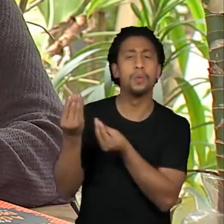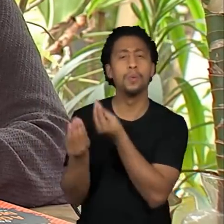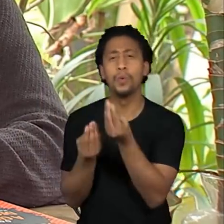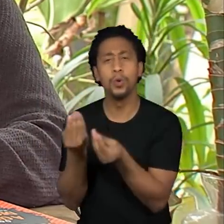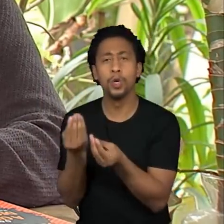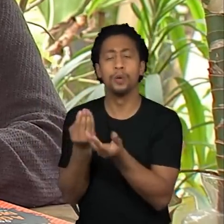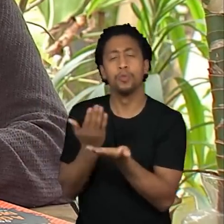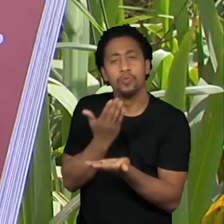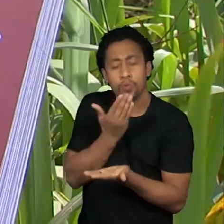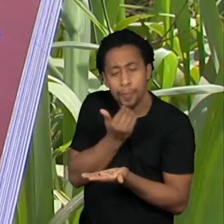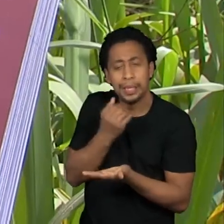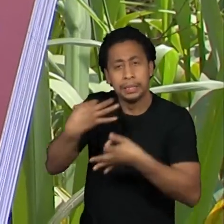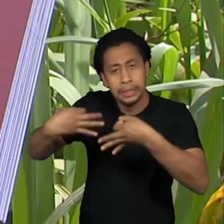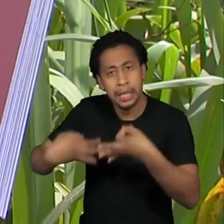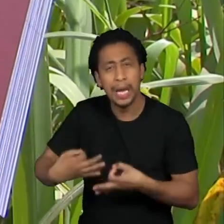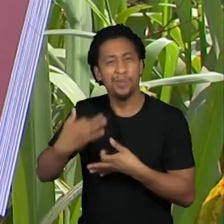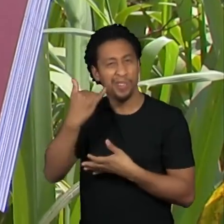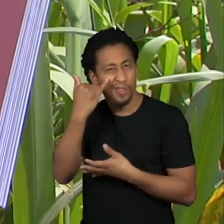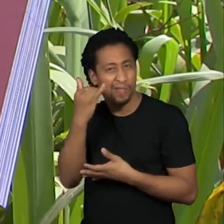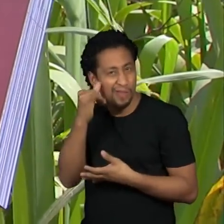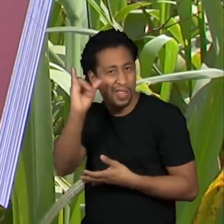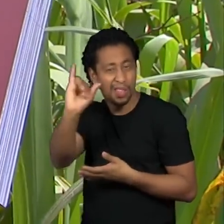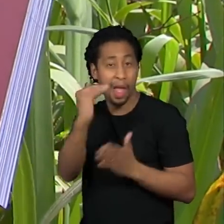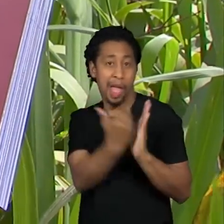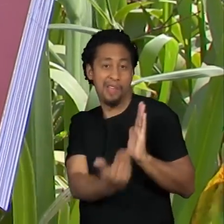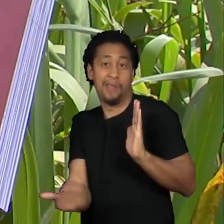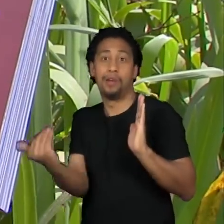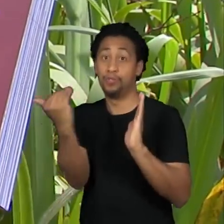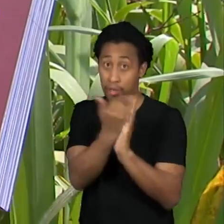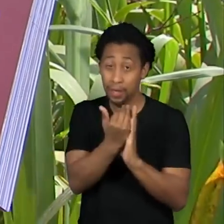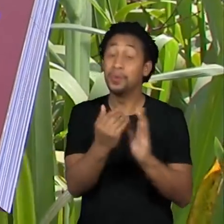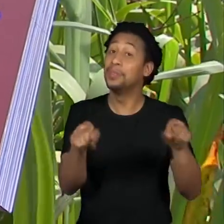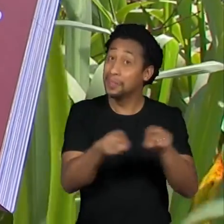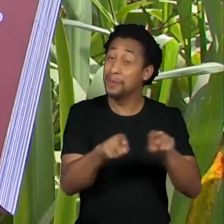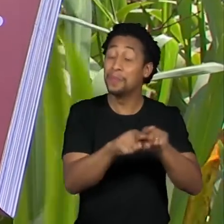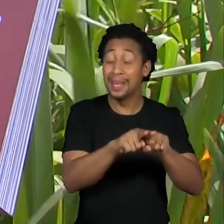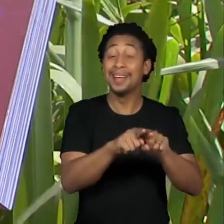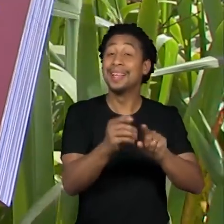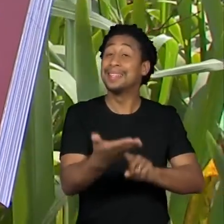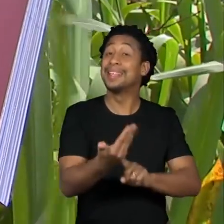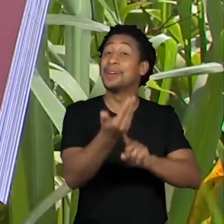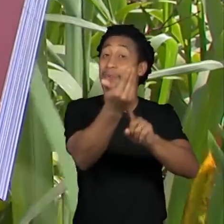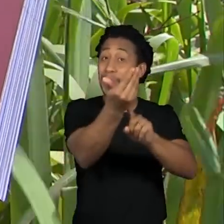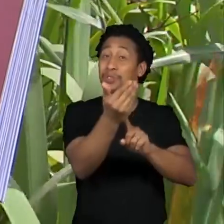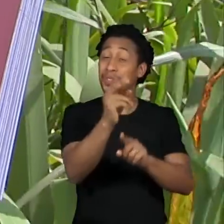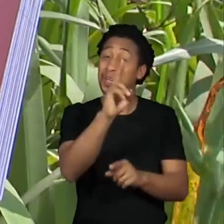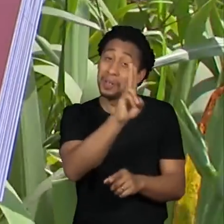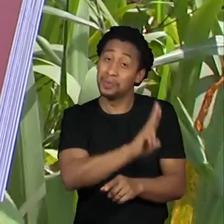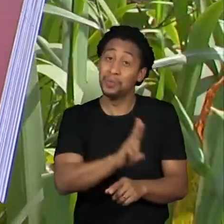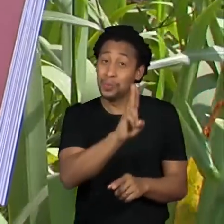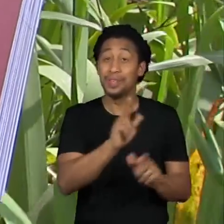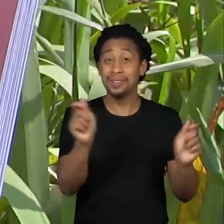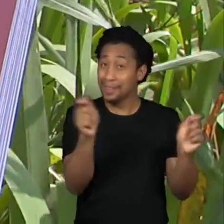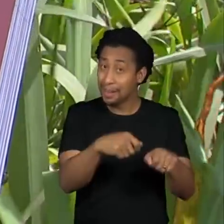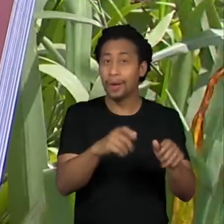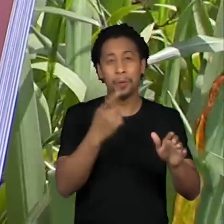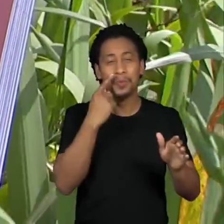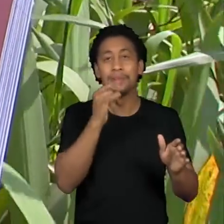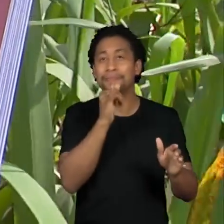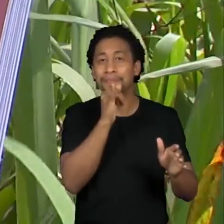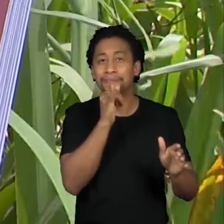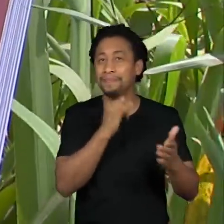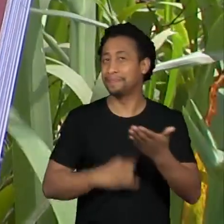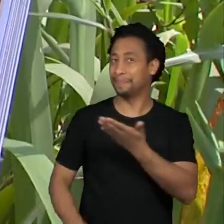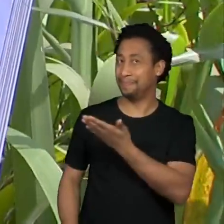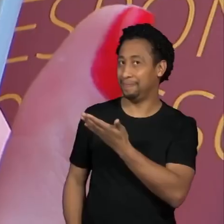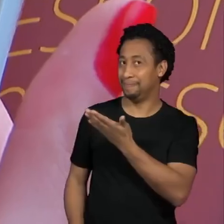reflexões sobre isso. E tem uma coisa legal que a gente fez, que foi o uso da tecnologia. Então você está lendo o livro, tem algum convidado